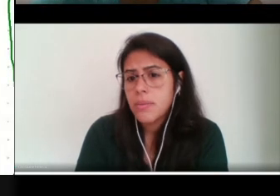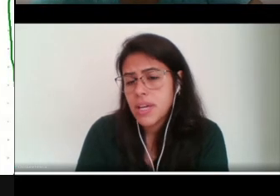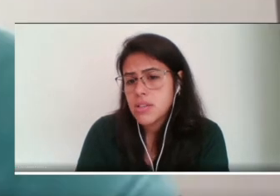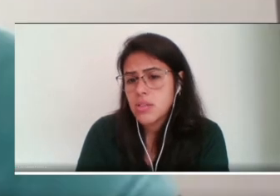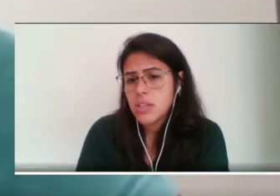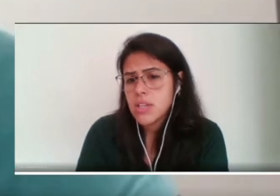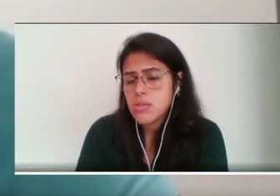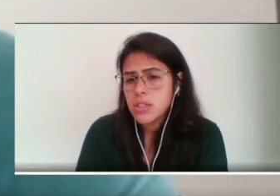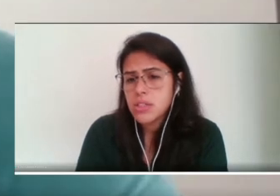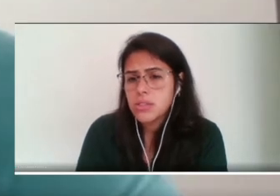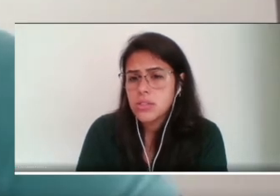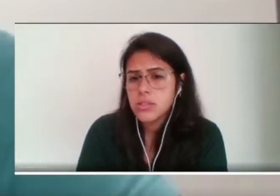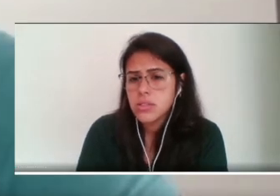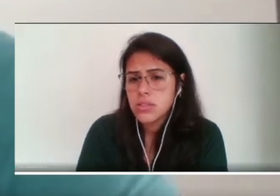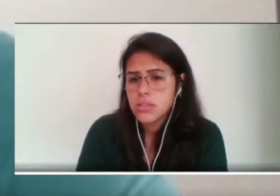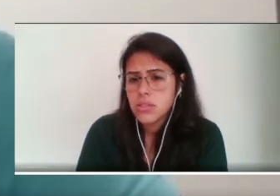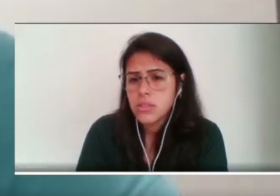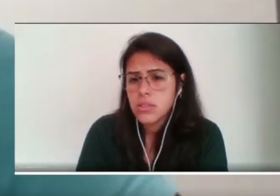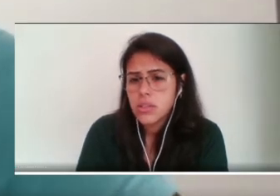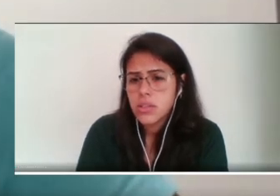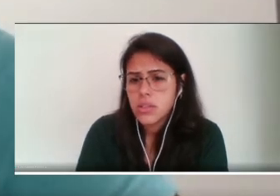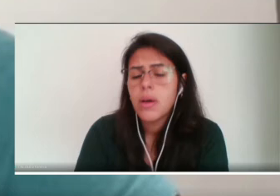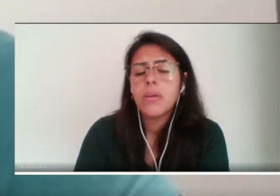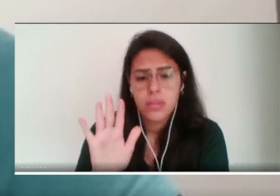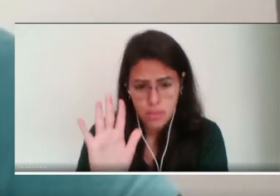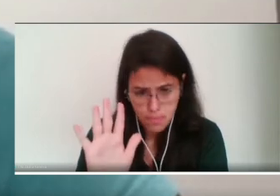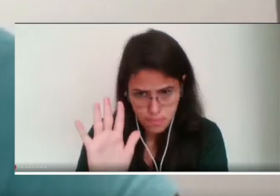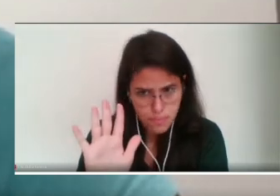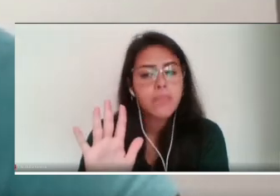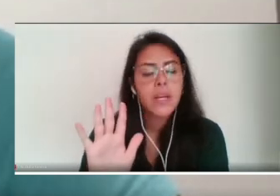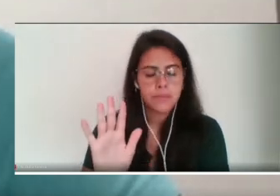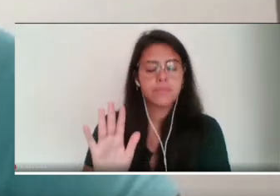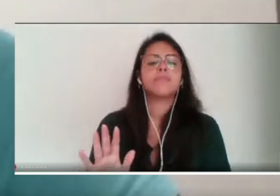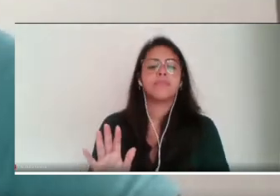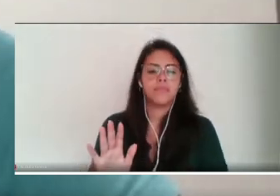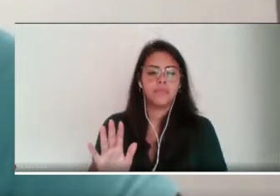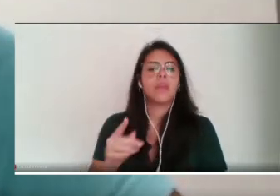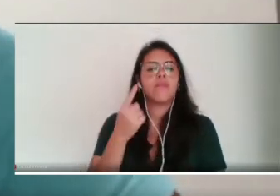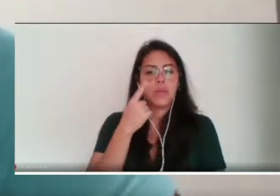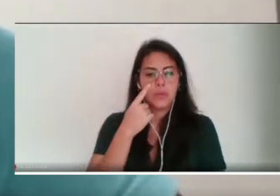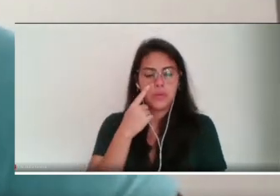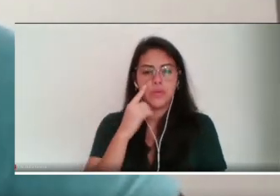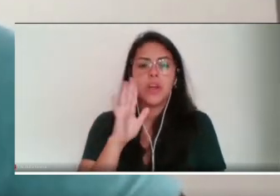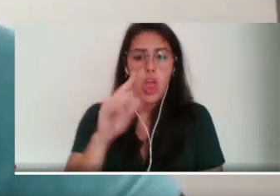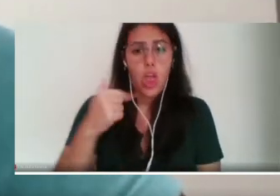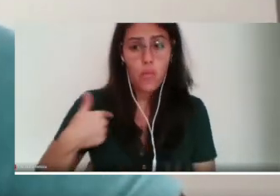vou mostrar para vocês aqui aonde que eu estou colocando as coisas no Moodle. Vamos ver se eu consigo